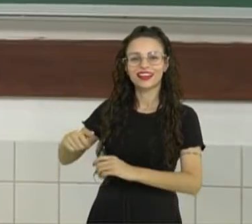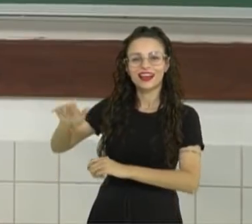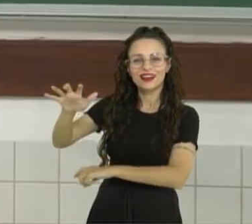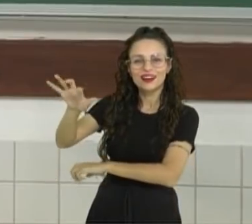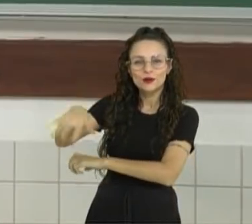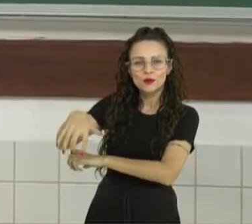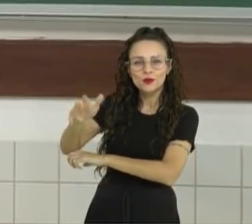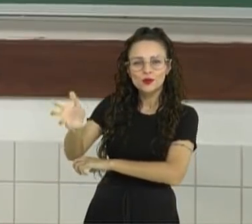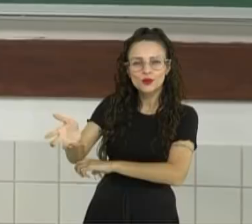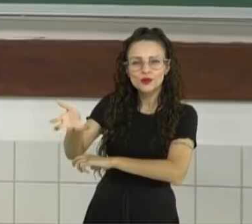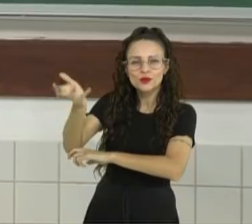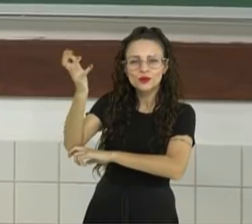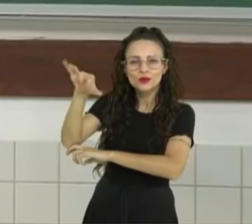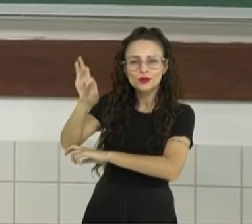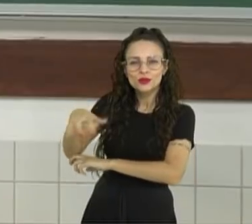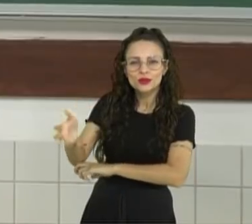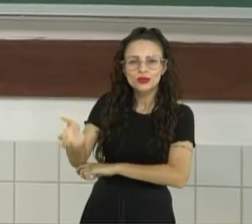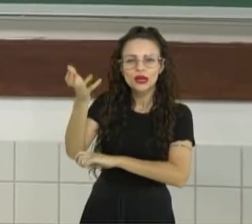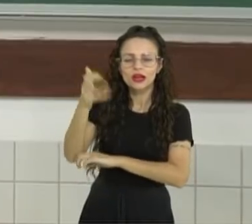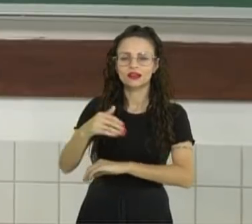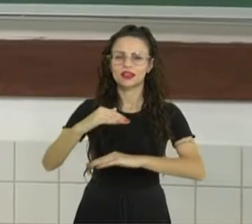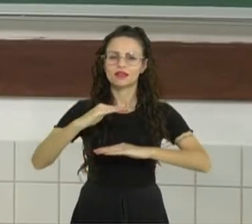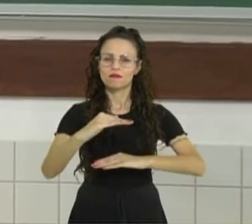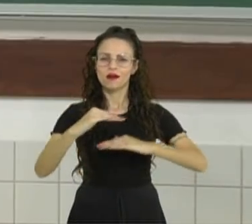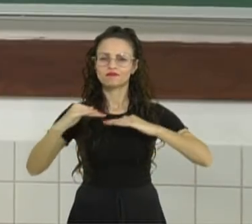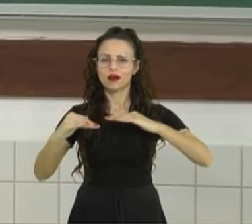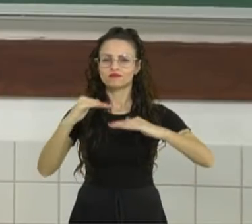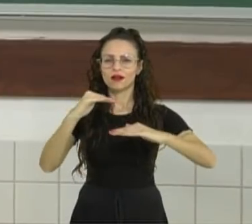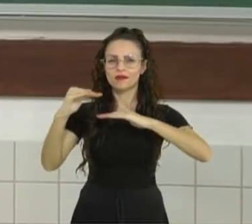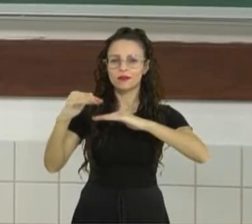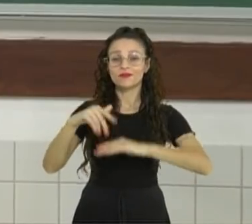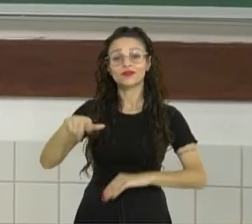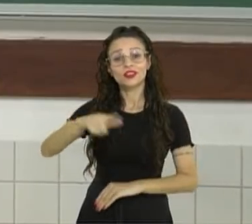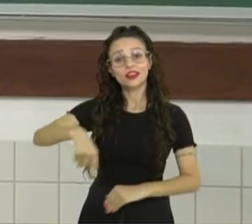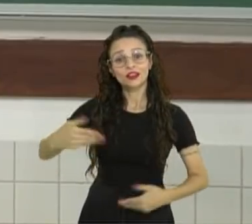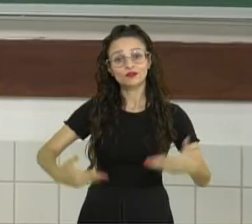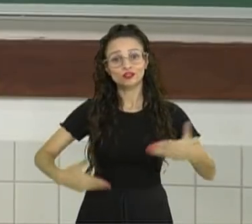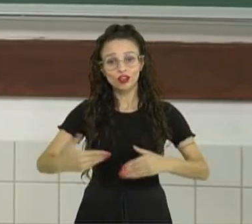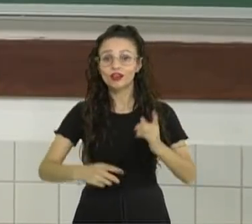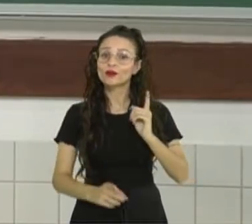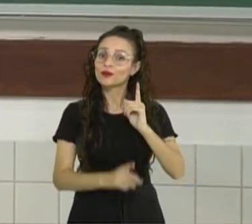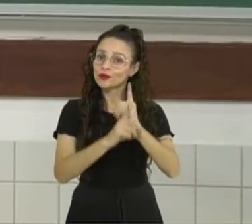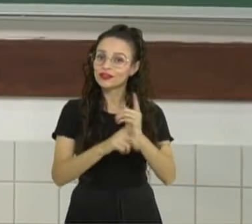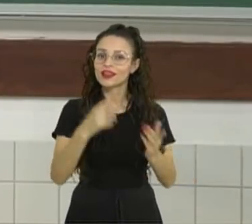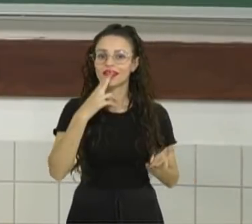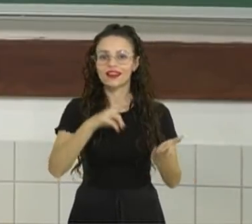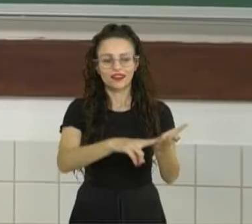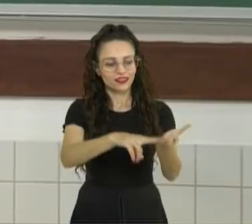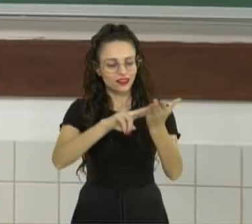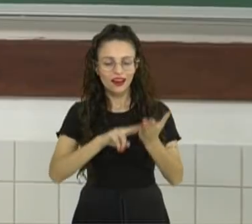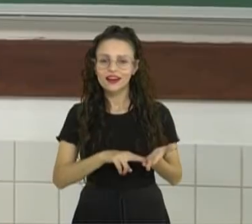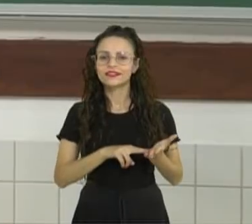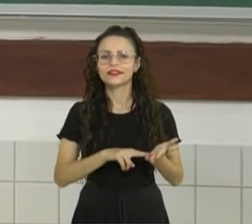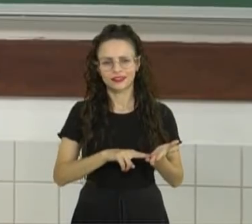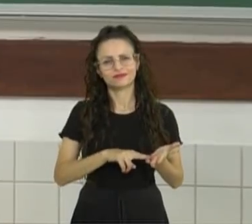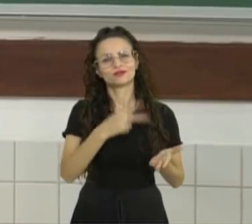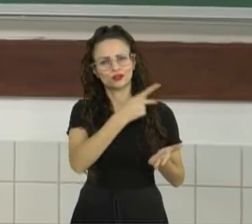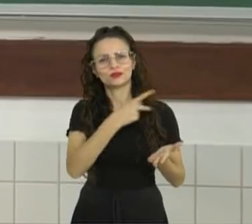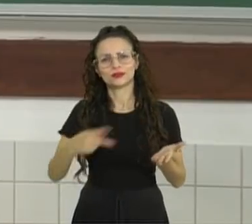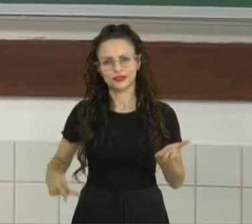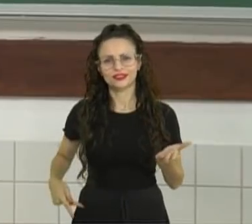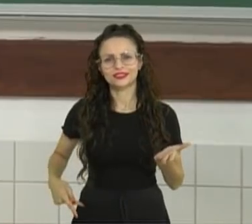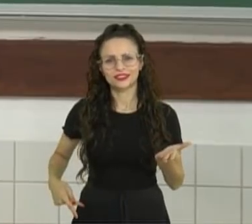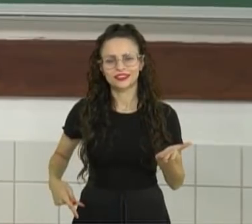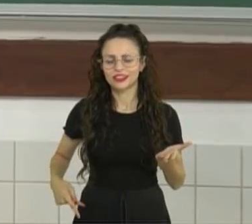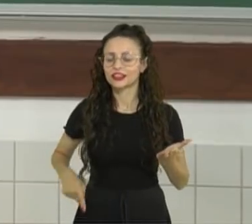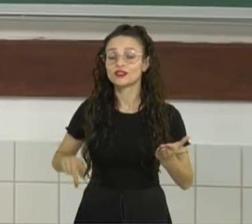trator, próximo de alguma pilha de tijolos, para que os funcionários encontrassem, e a carta do próprio presidente, como uma